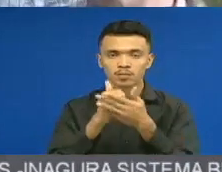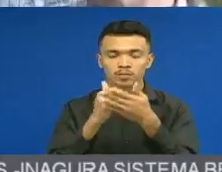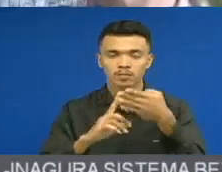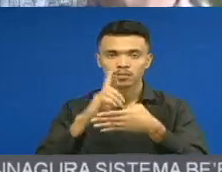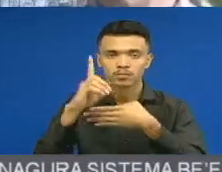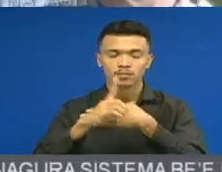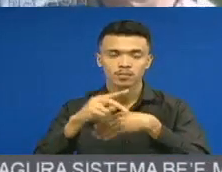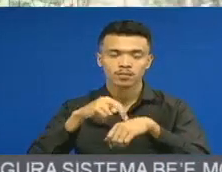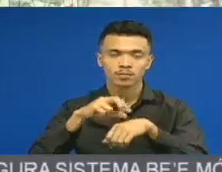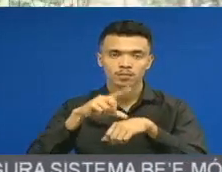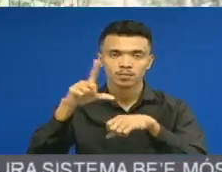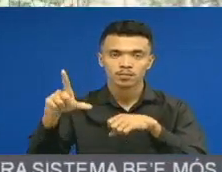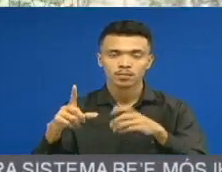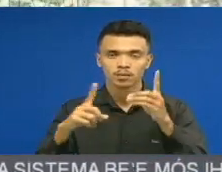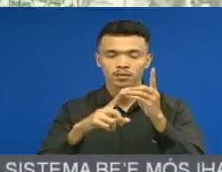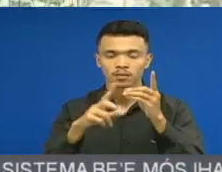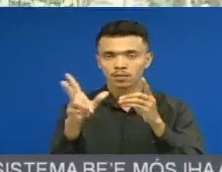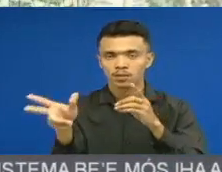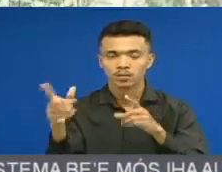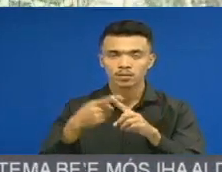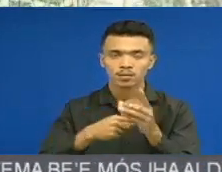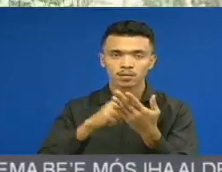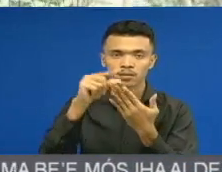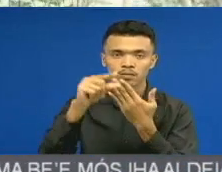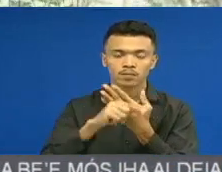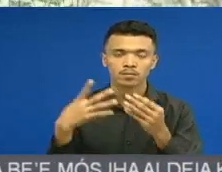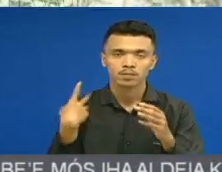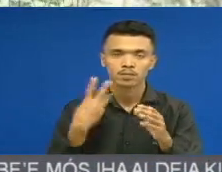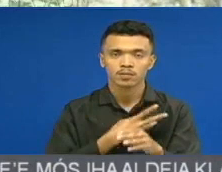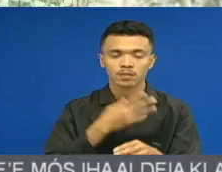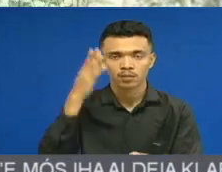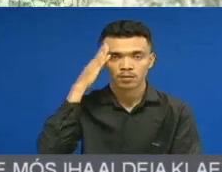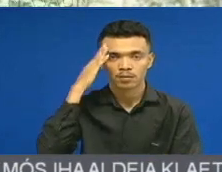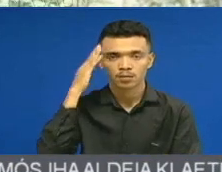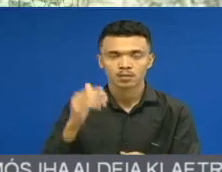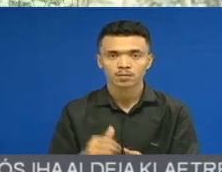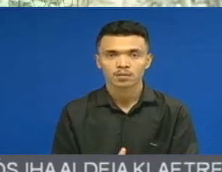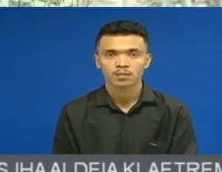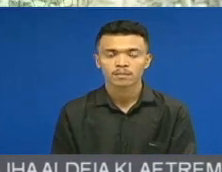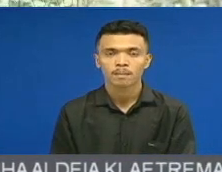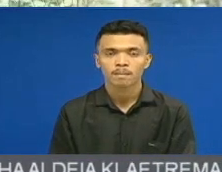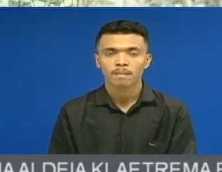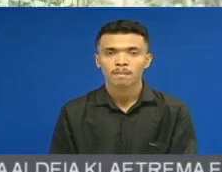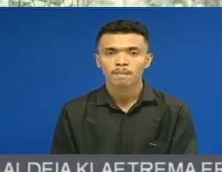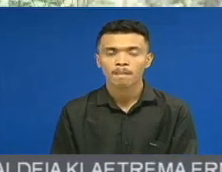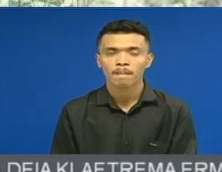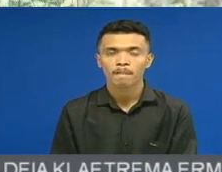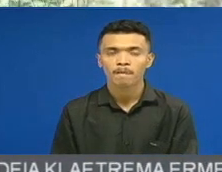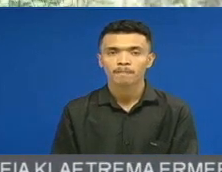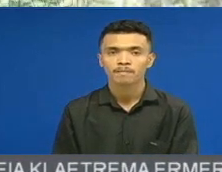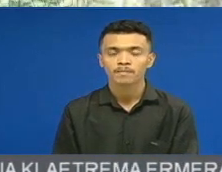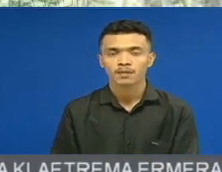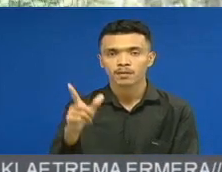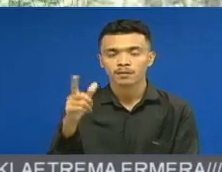desenvolvimento nacional. 30 de agosto e tratou da Tenecata que momento ir a Nebeque e tenha povo depois de 24